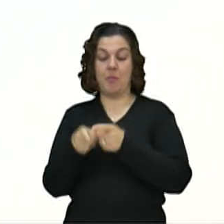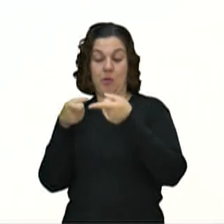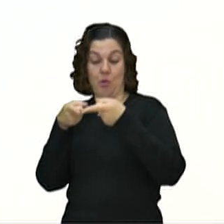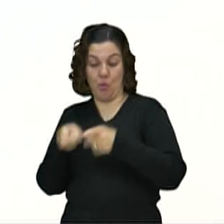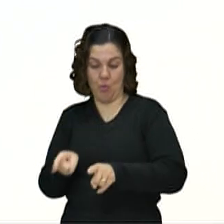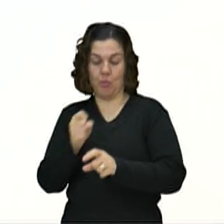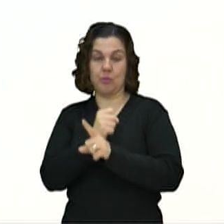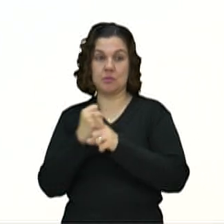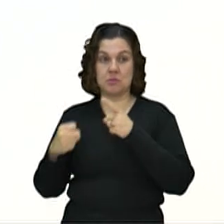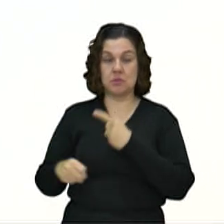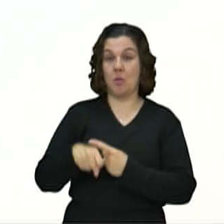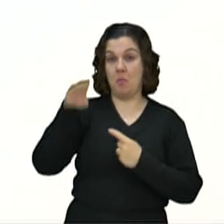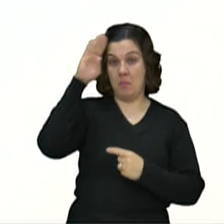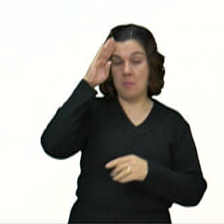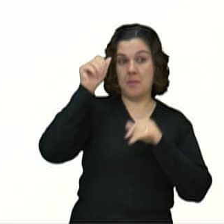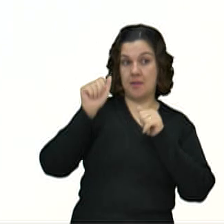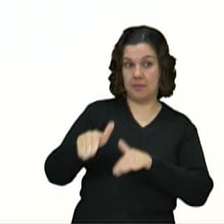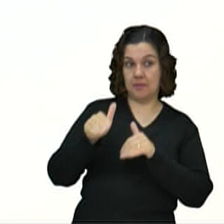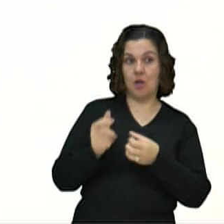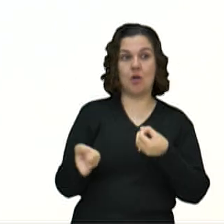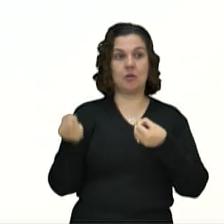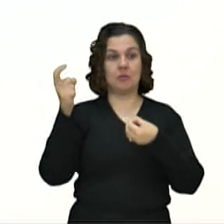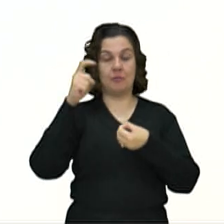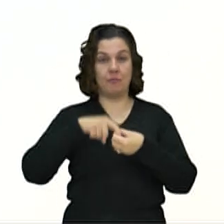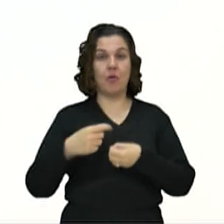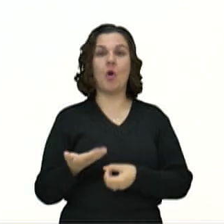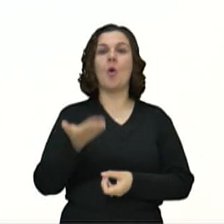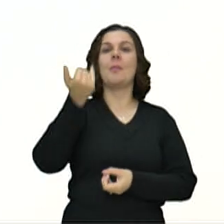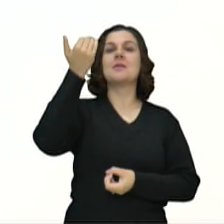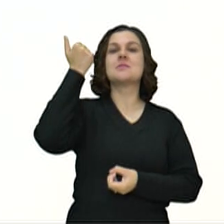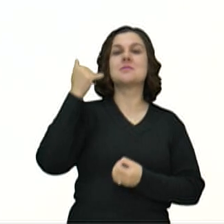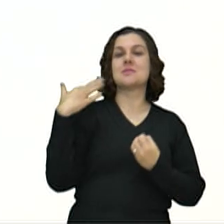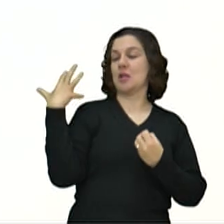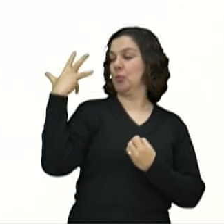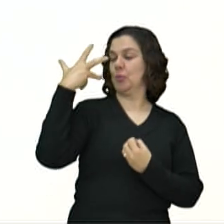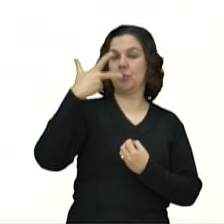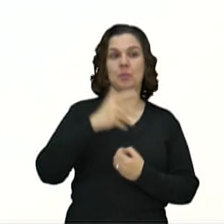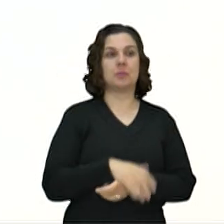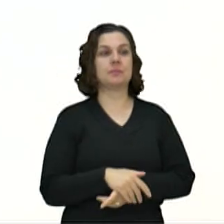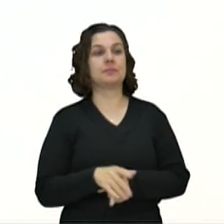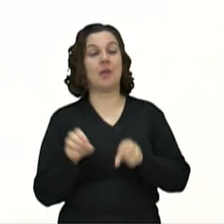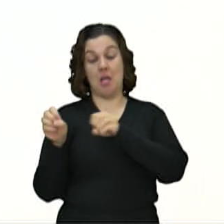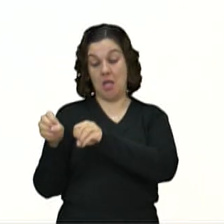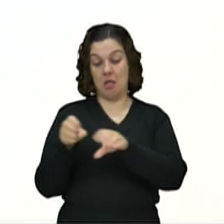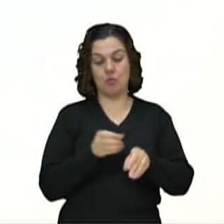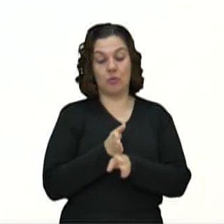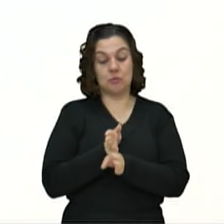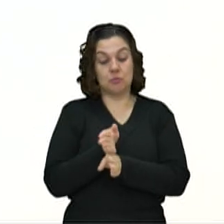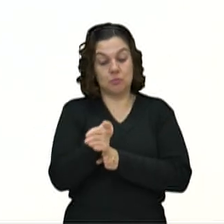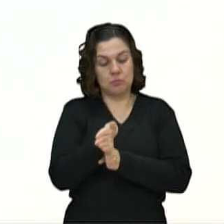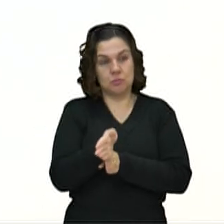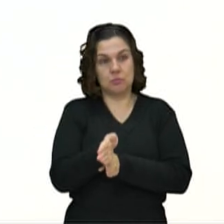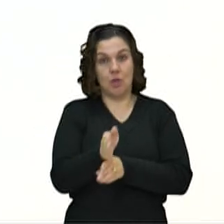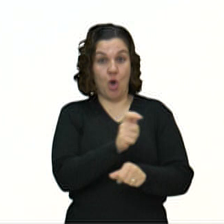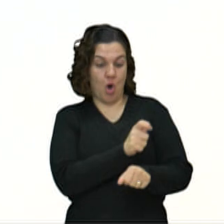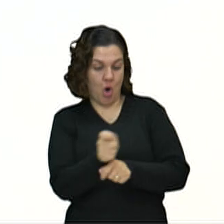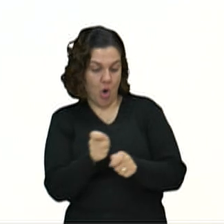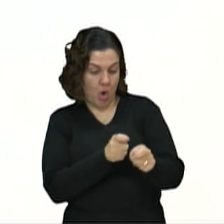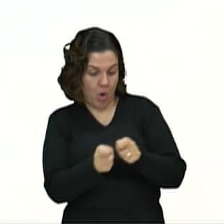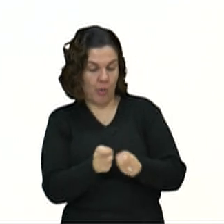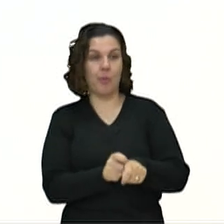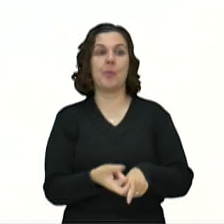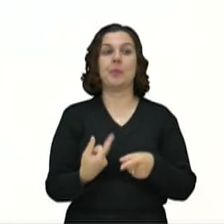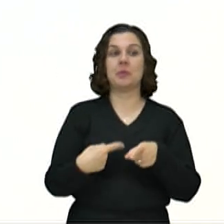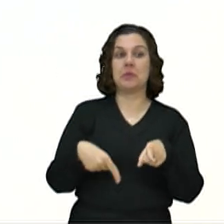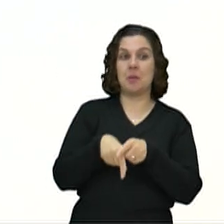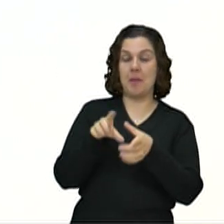socialismo, militarismo, volta ao passado glorioso, educação dirigida, controlada,